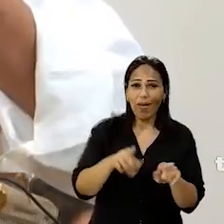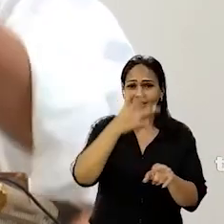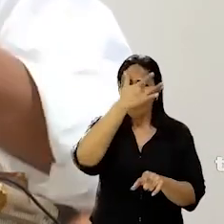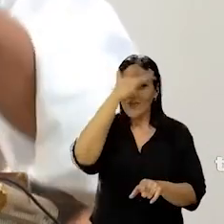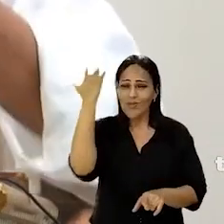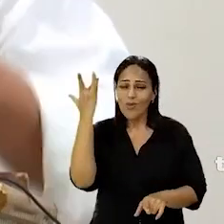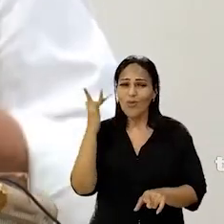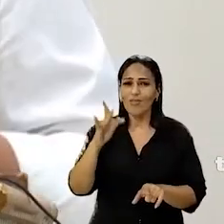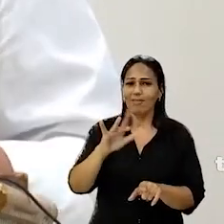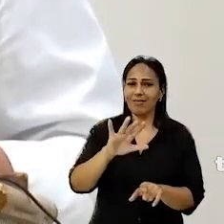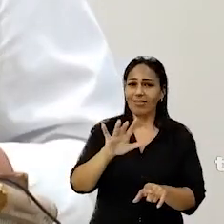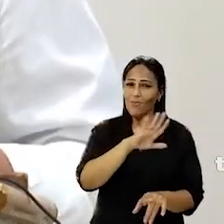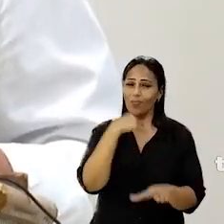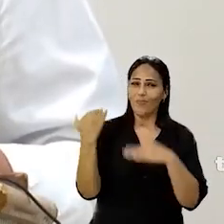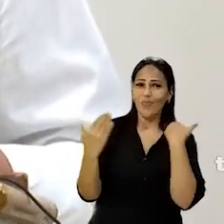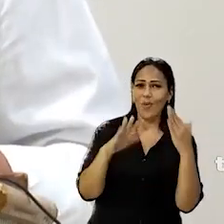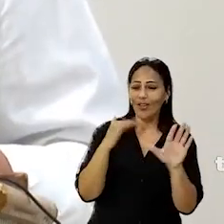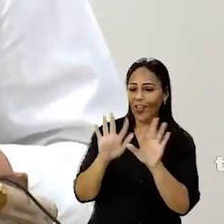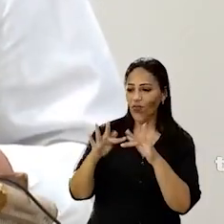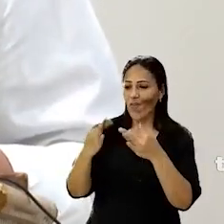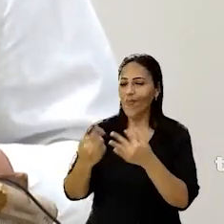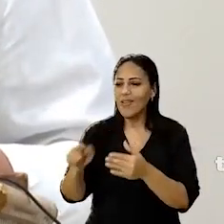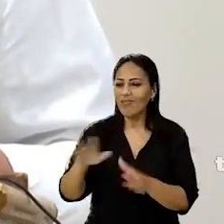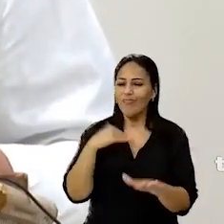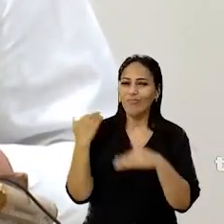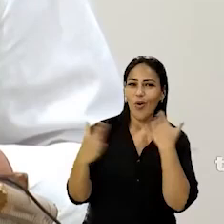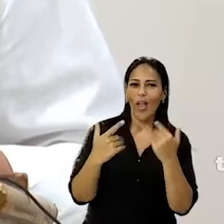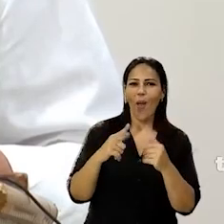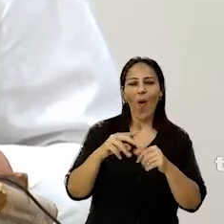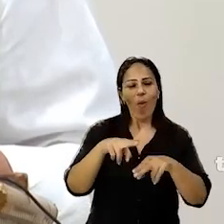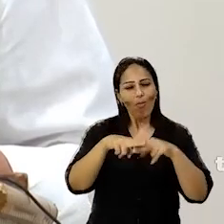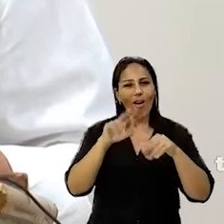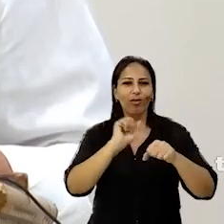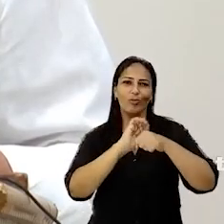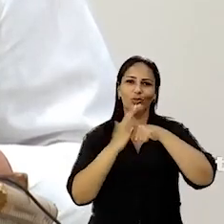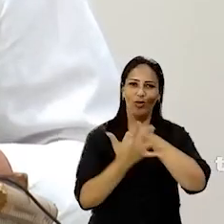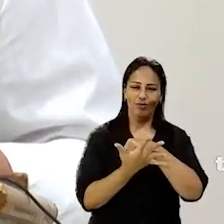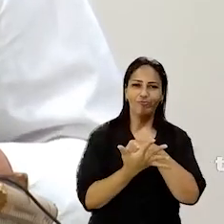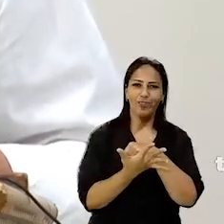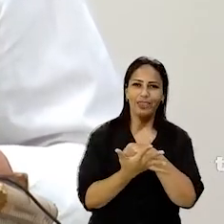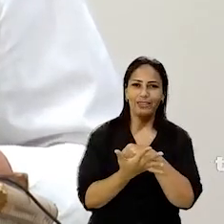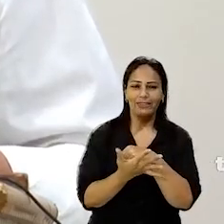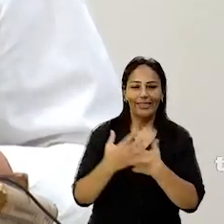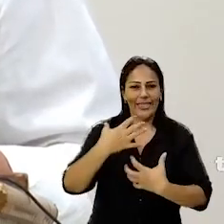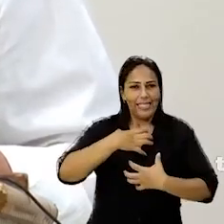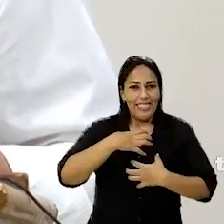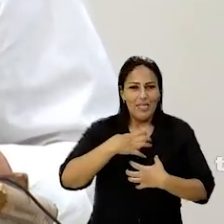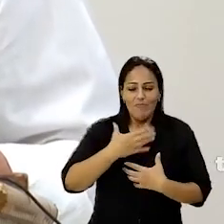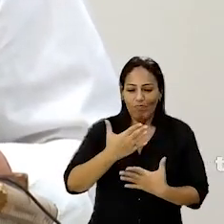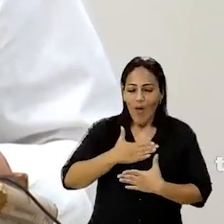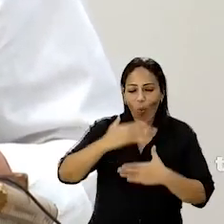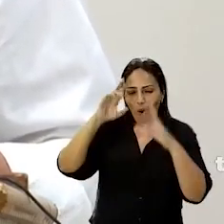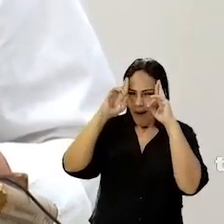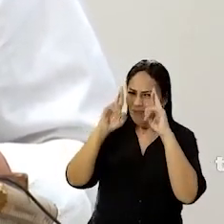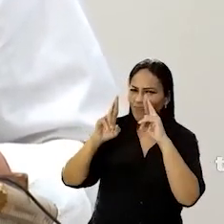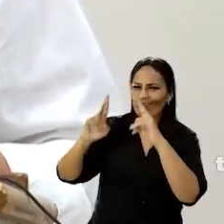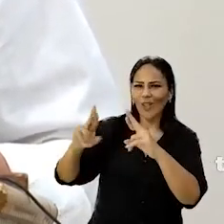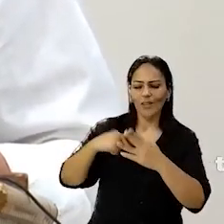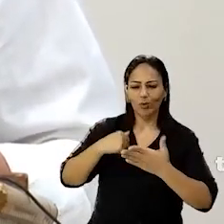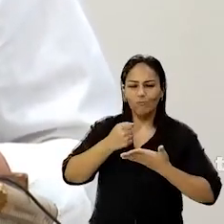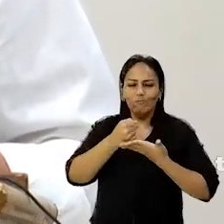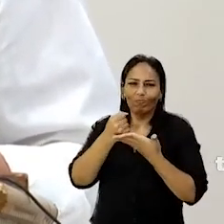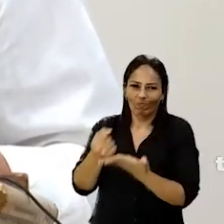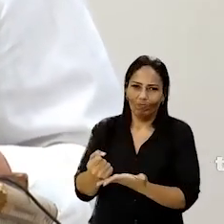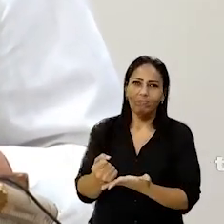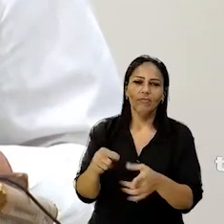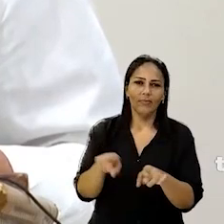das famílias, às famílias que perderam pessoas para o coronavírus. O meu respeito, a minha